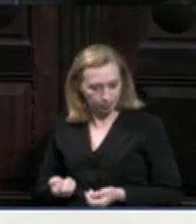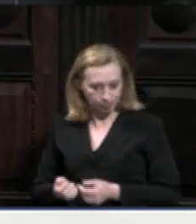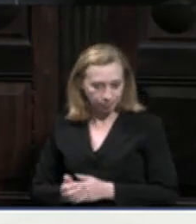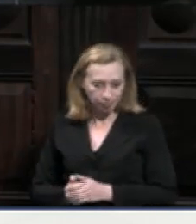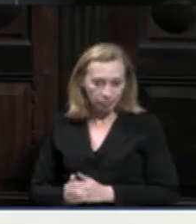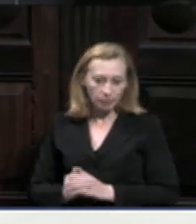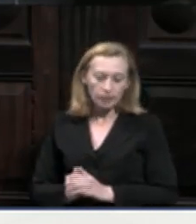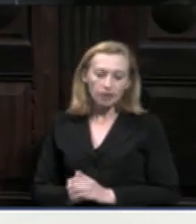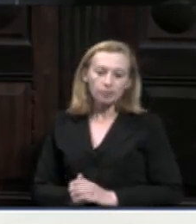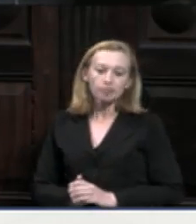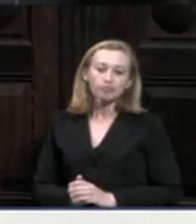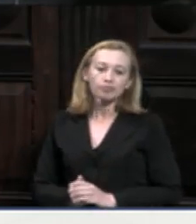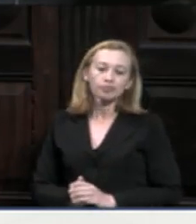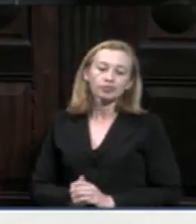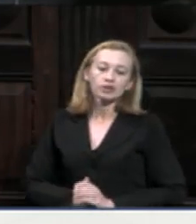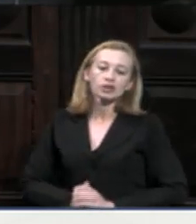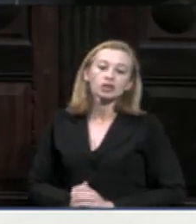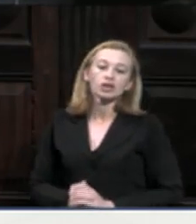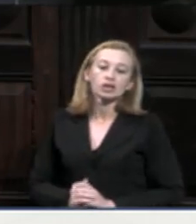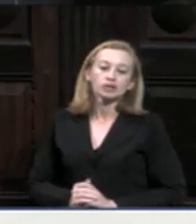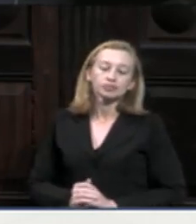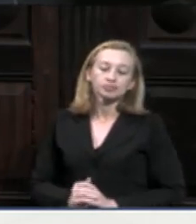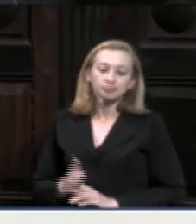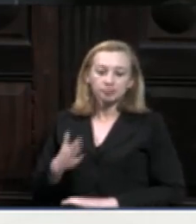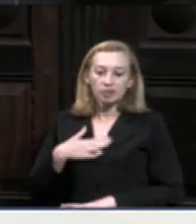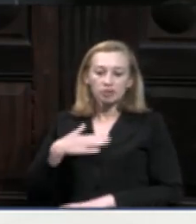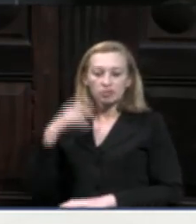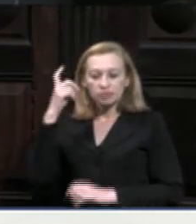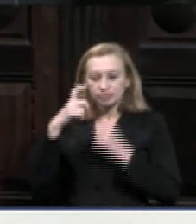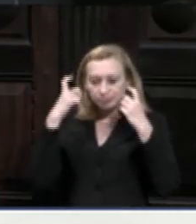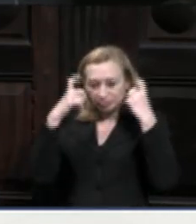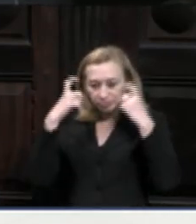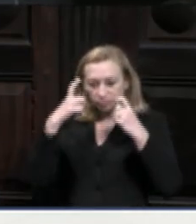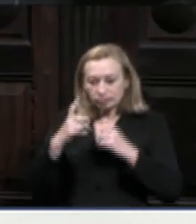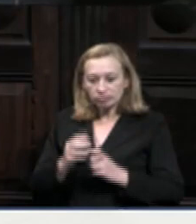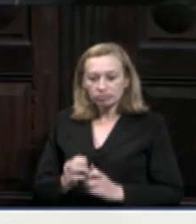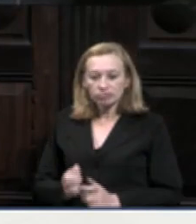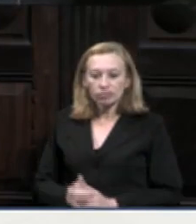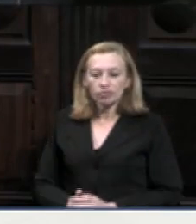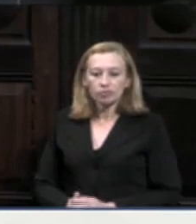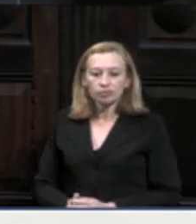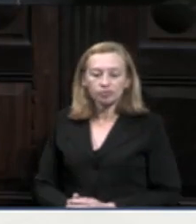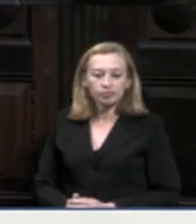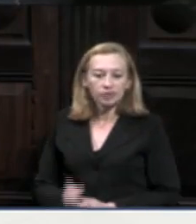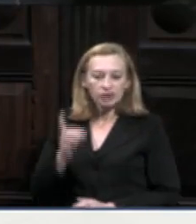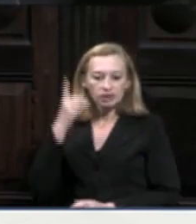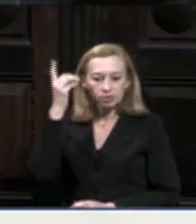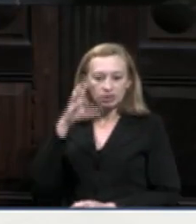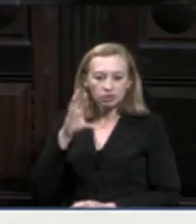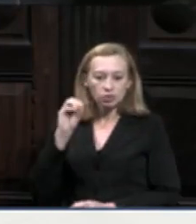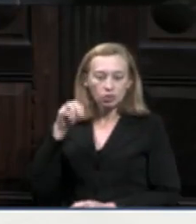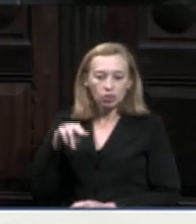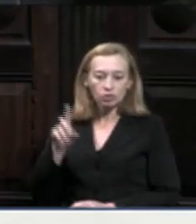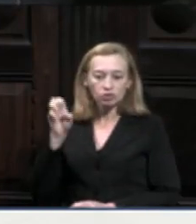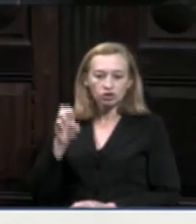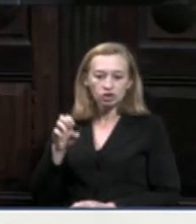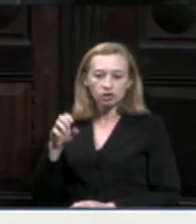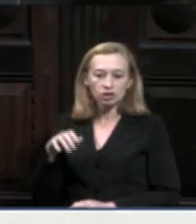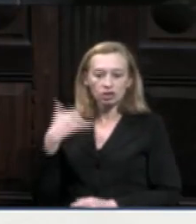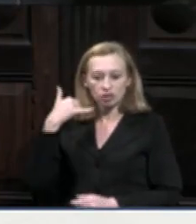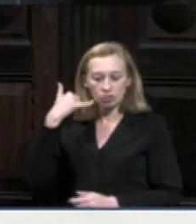superior. Qual é a preocupação que eu vejo aqui? O deputado Conte Bittencourt me telefonou hoje de